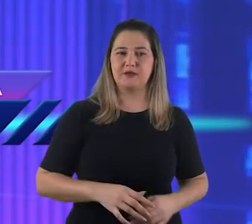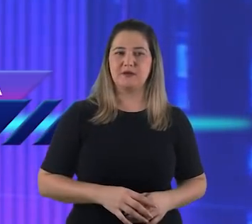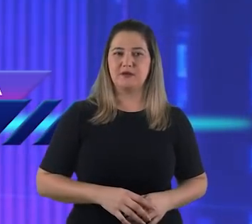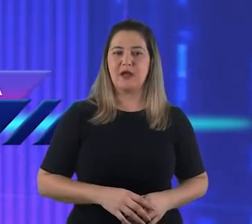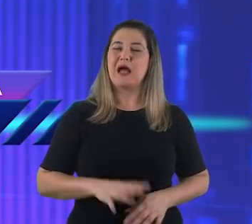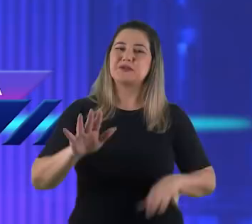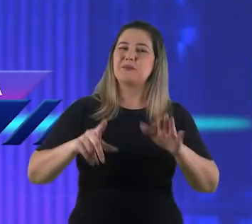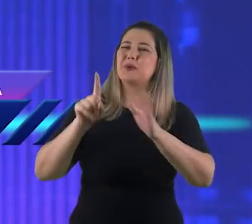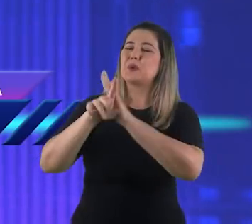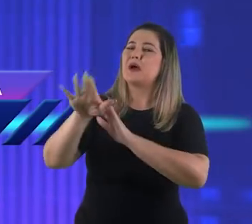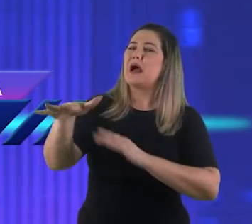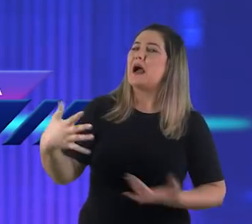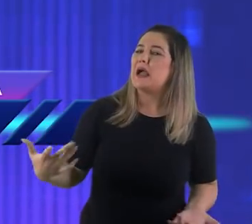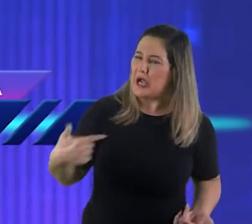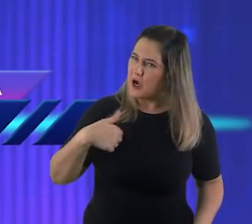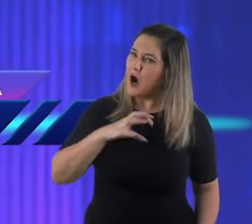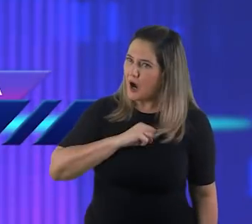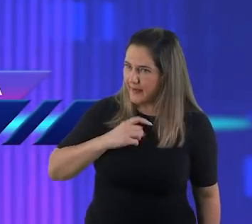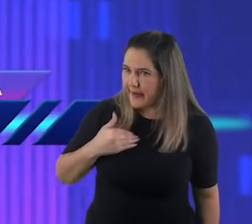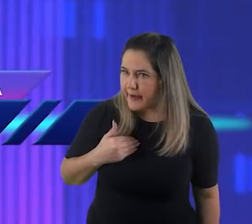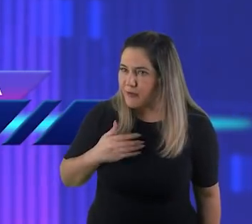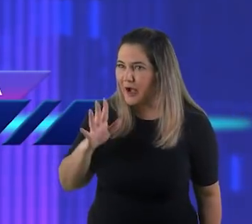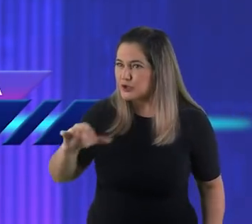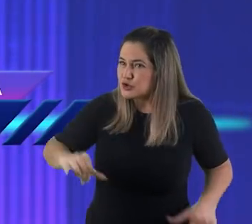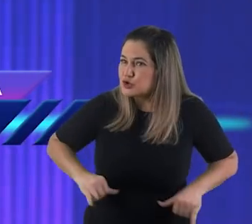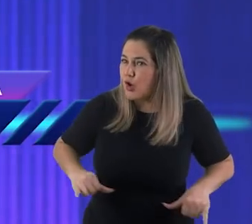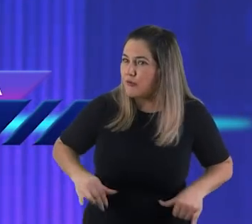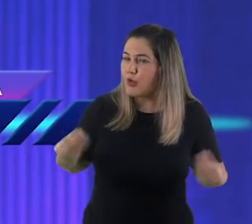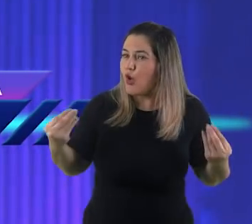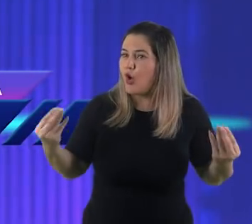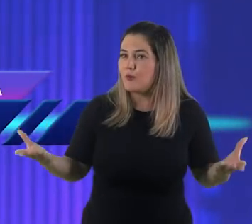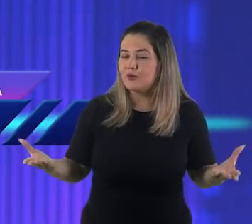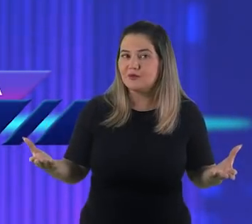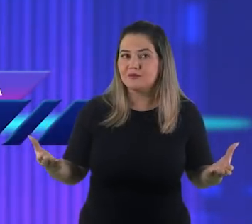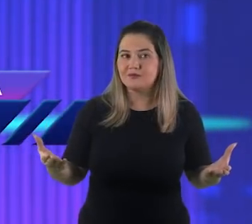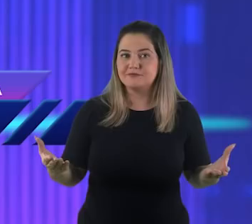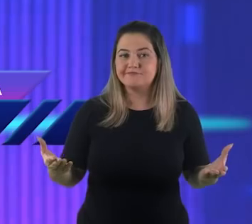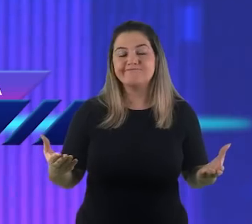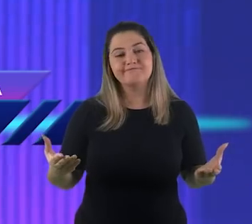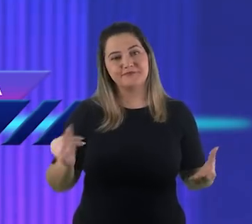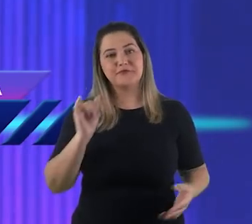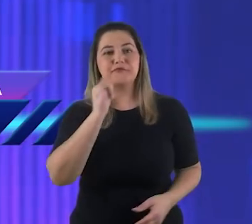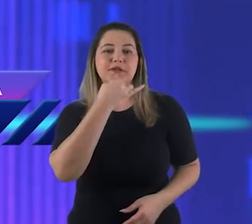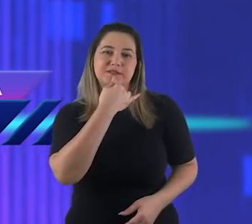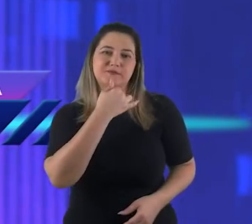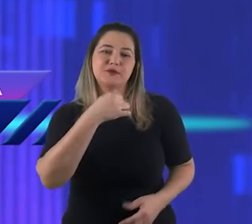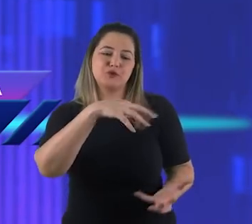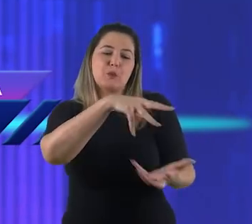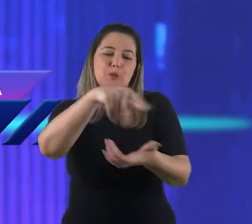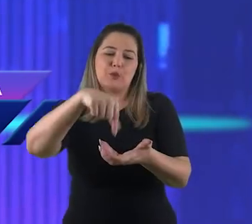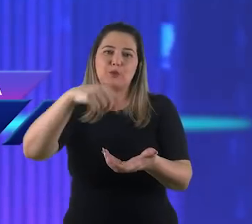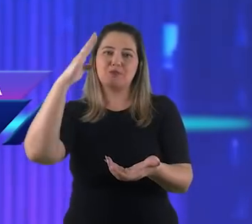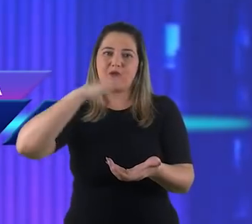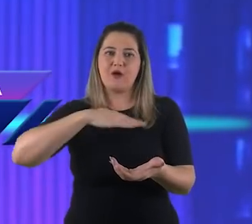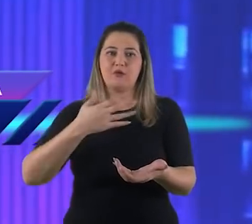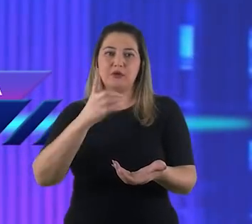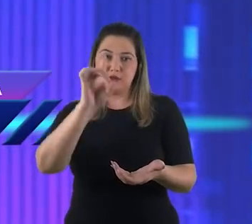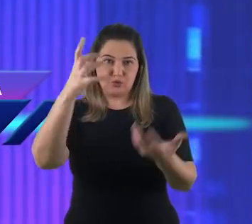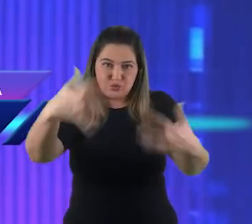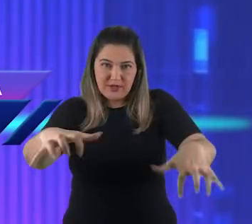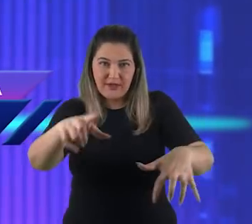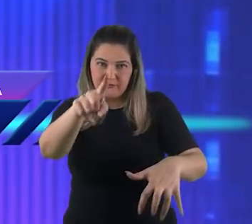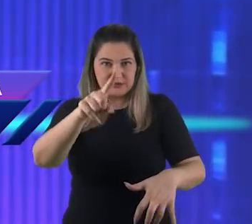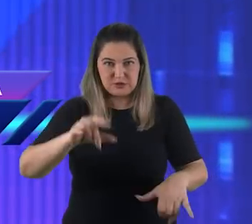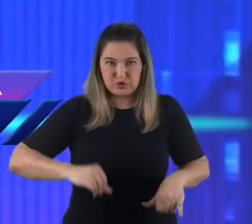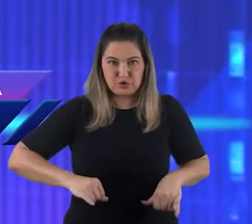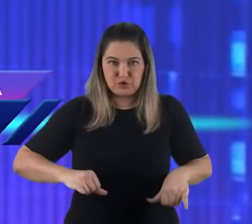mas porque eu sofro. E às vezes nós confundimos. Deus não gosta do sofrimento. Deus não quer o